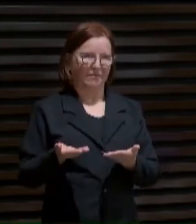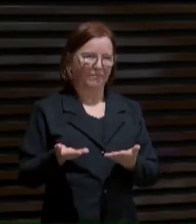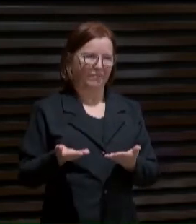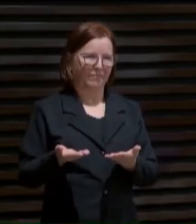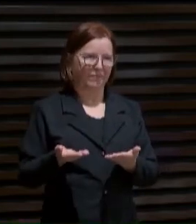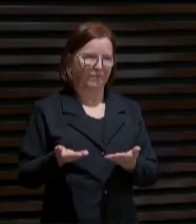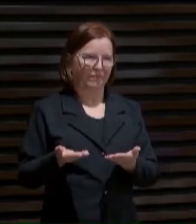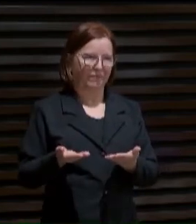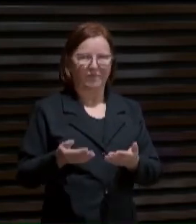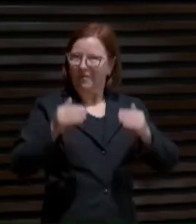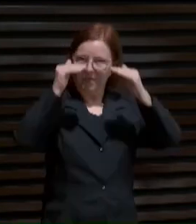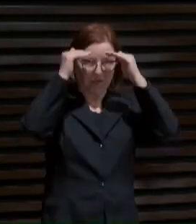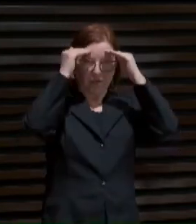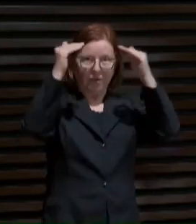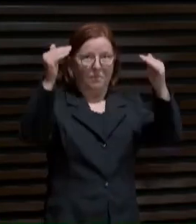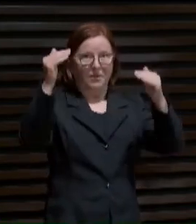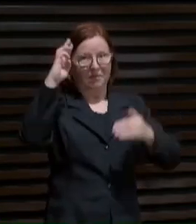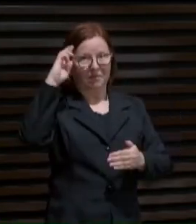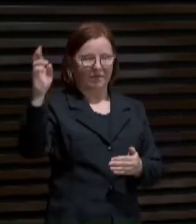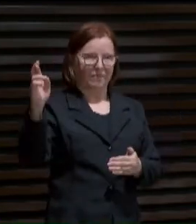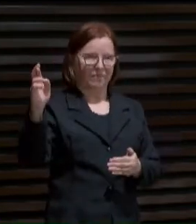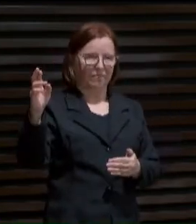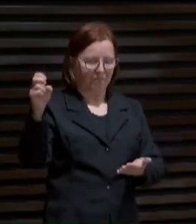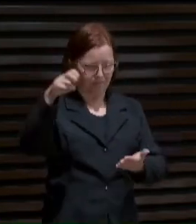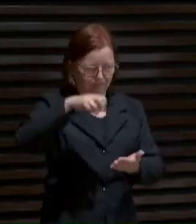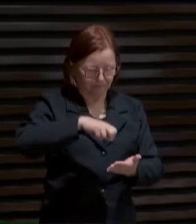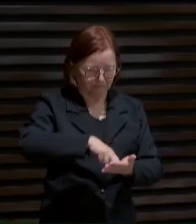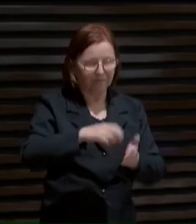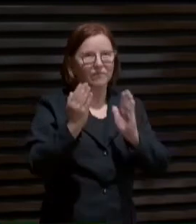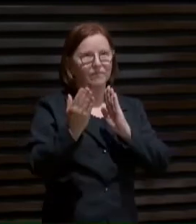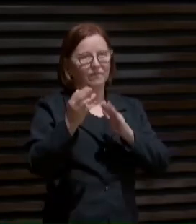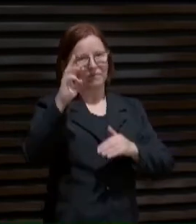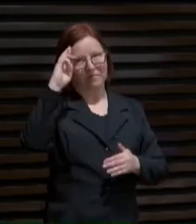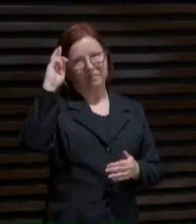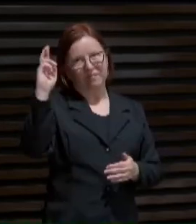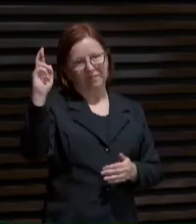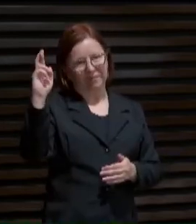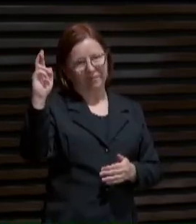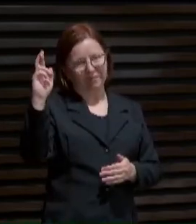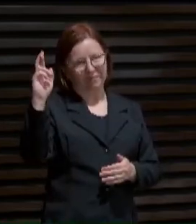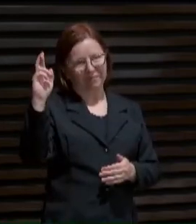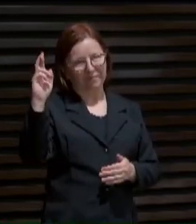e não se submetem a ele não se prostram diante do Senhor e a Jesus ele